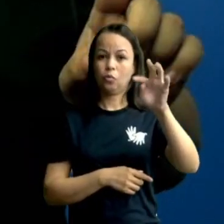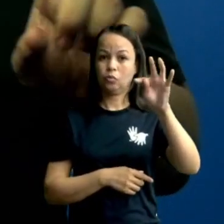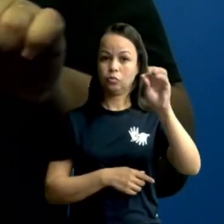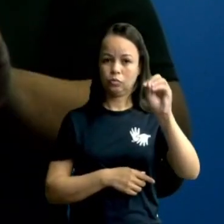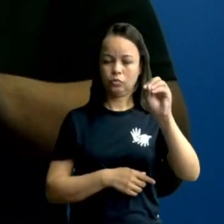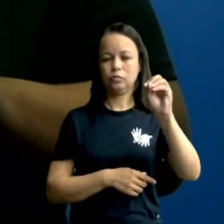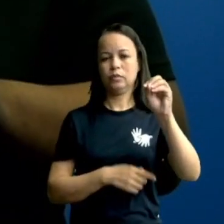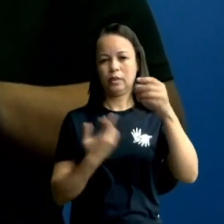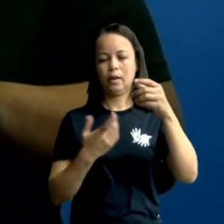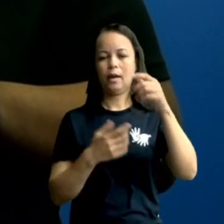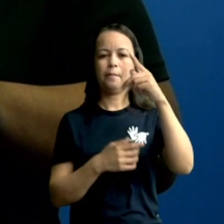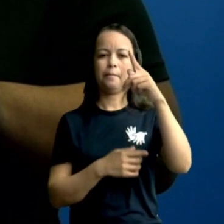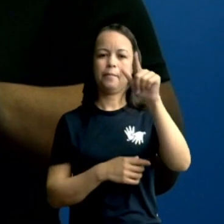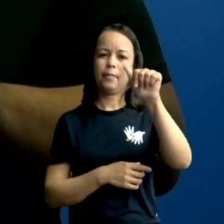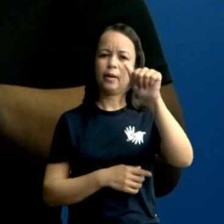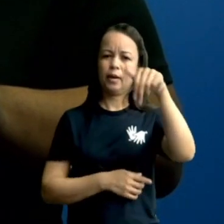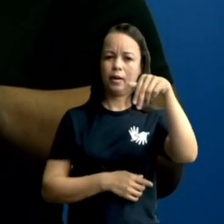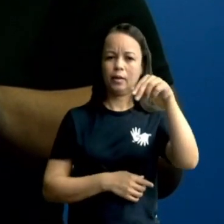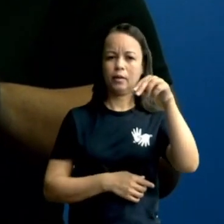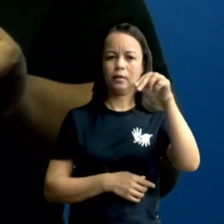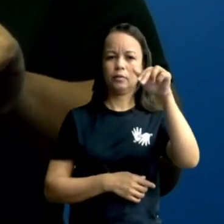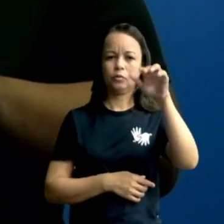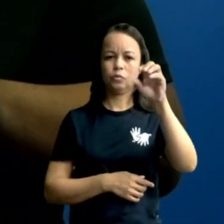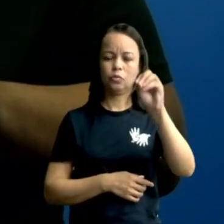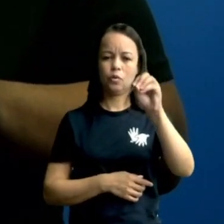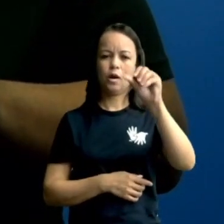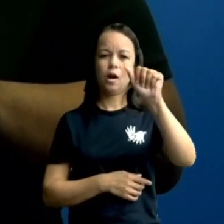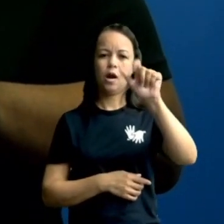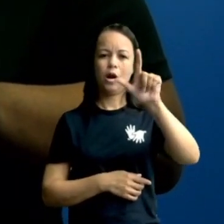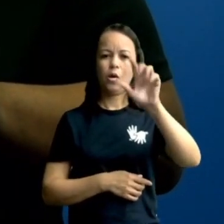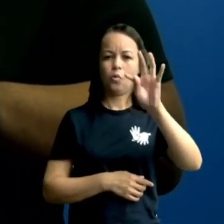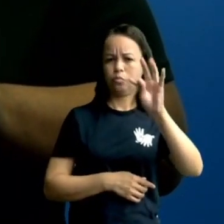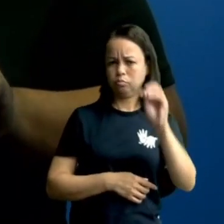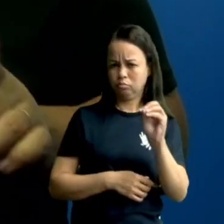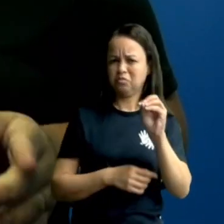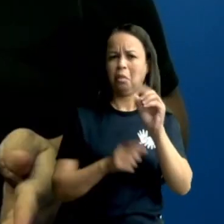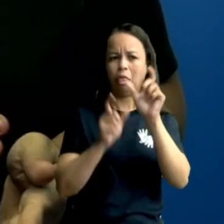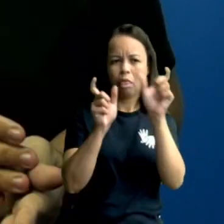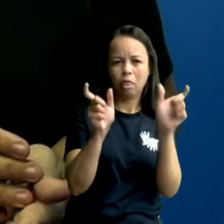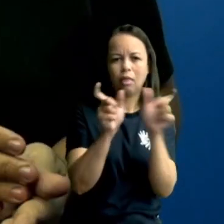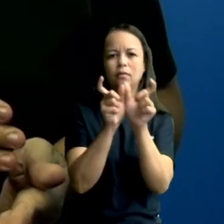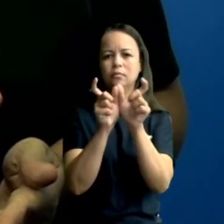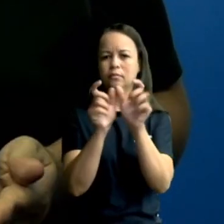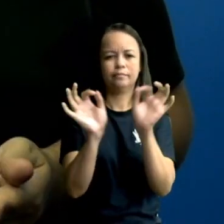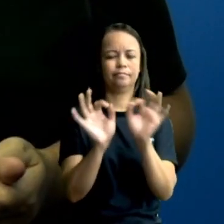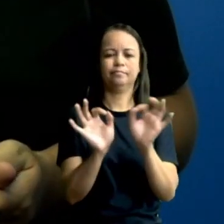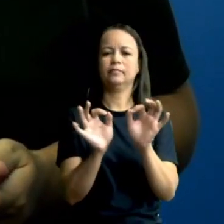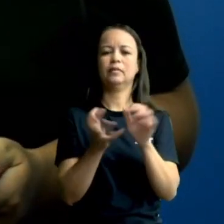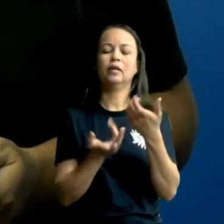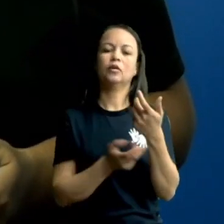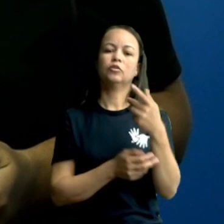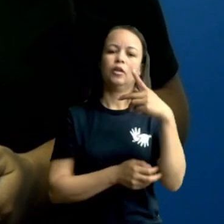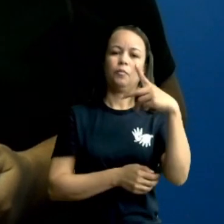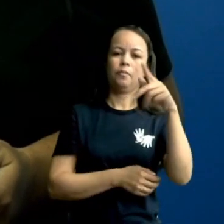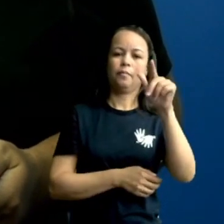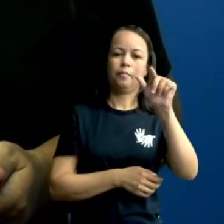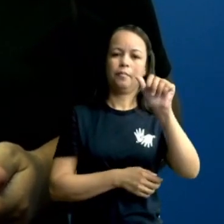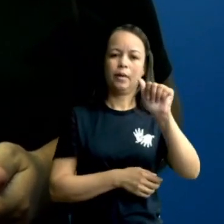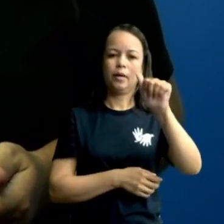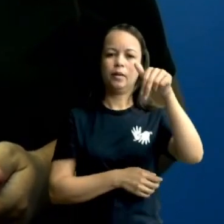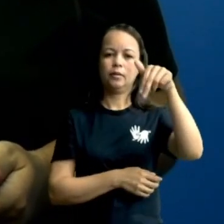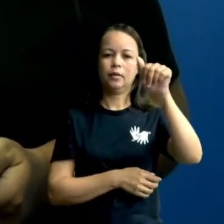aqui, ele sofreu uma alteração, ele perdeu um fonema, né? Ficou